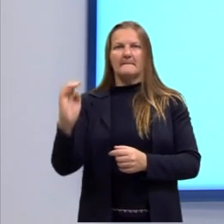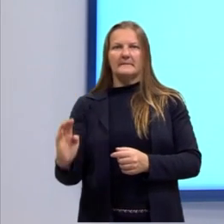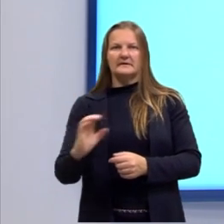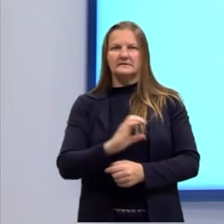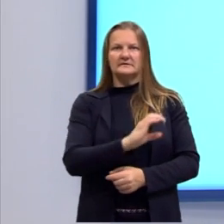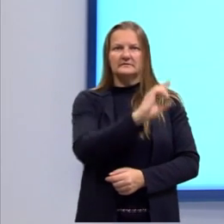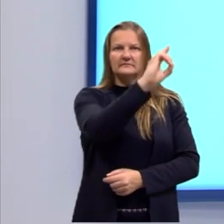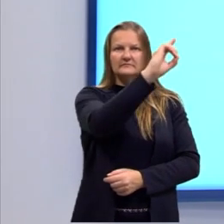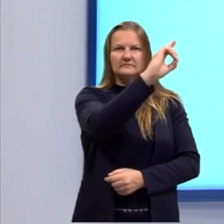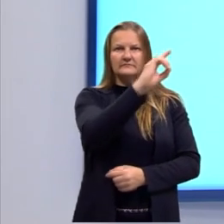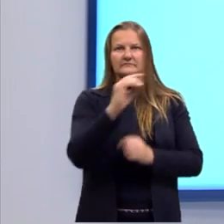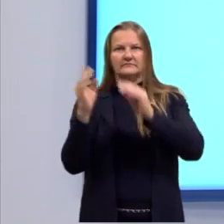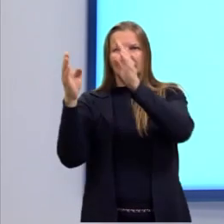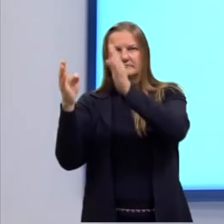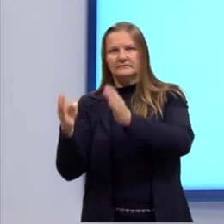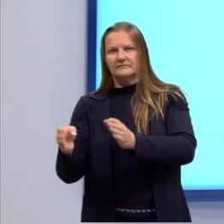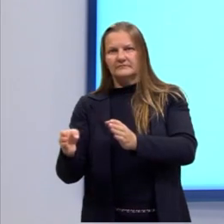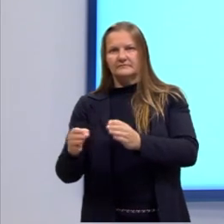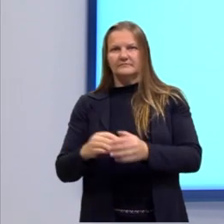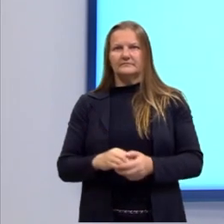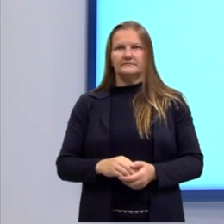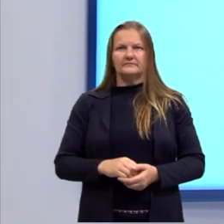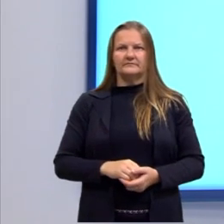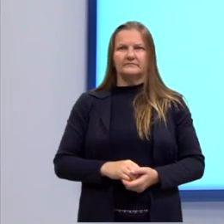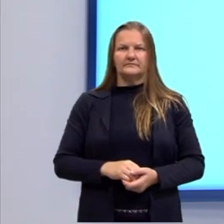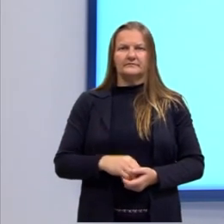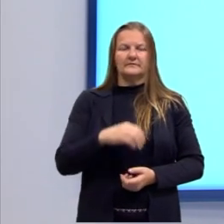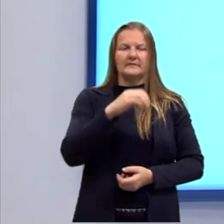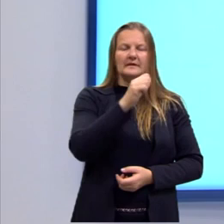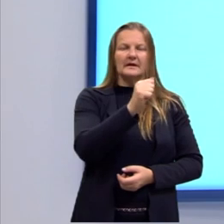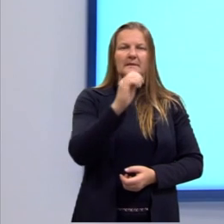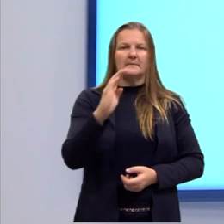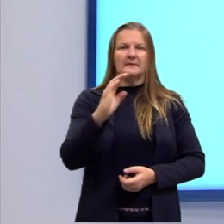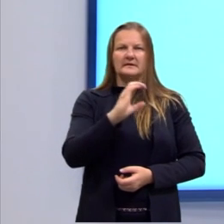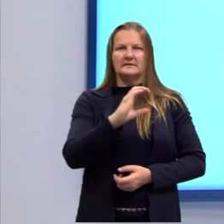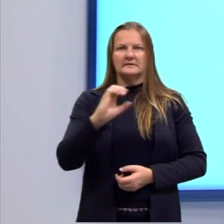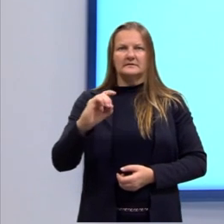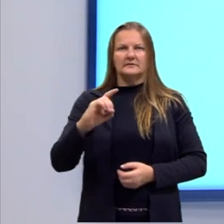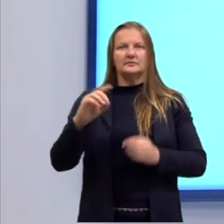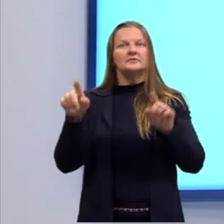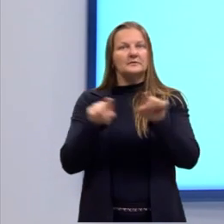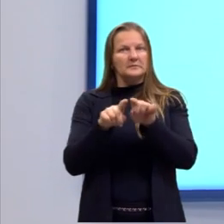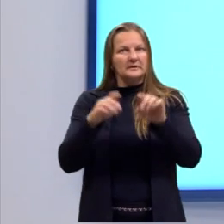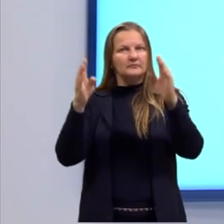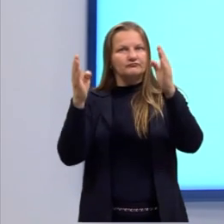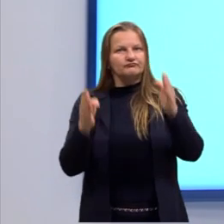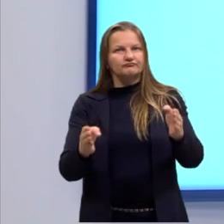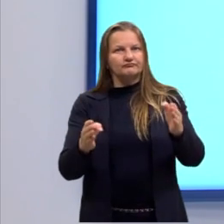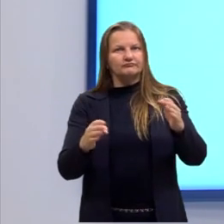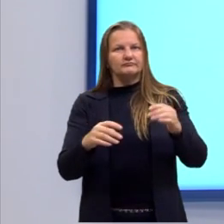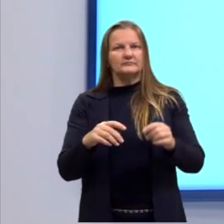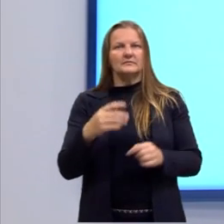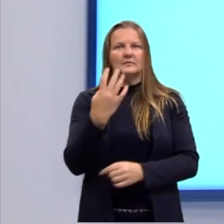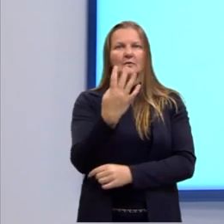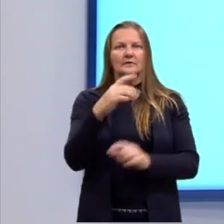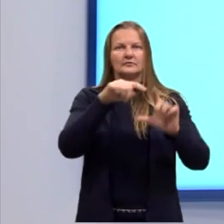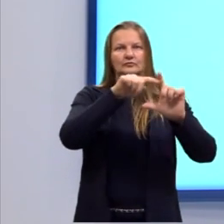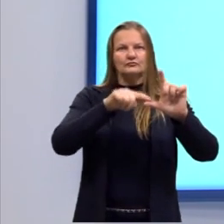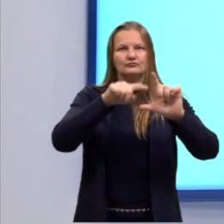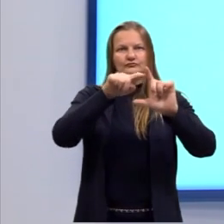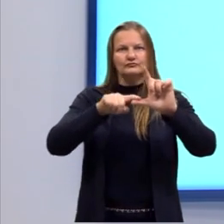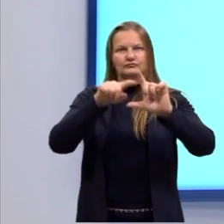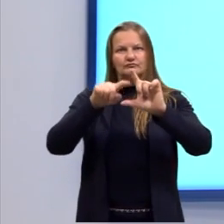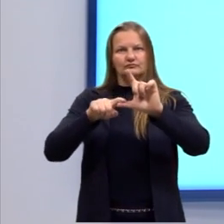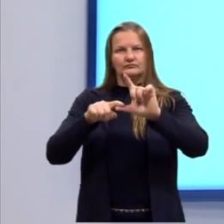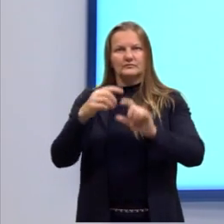ou postos e Paralelos à the ecb também opostos e paralelos e quatro ângulos Eu